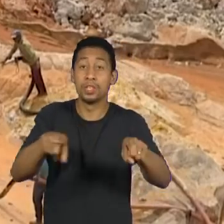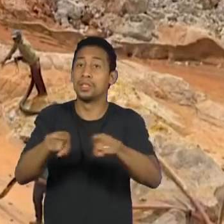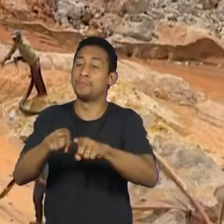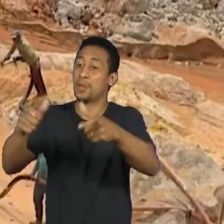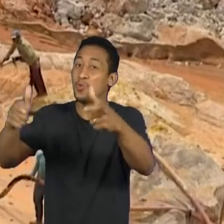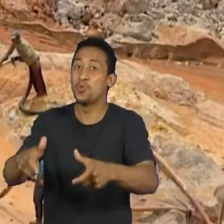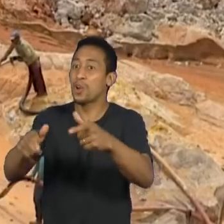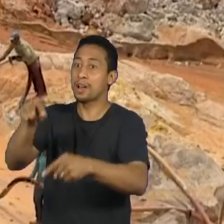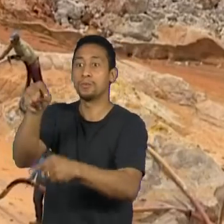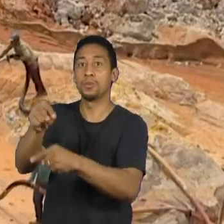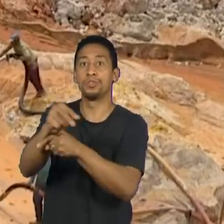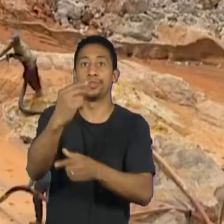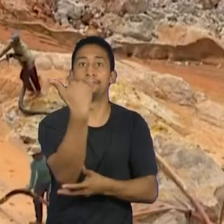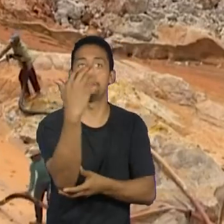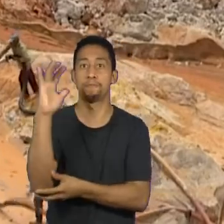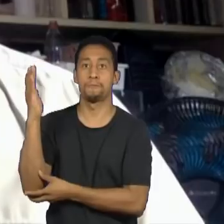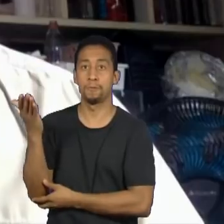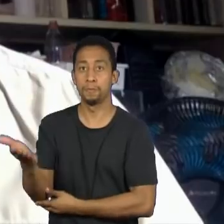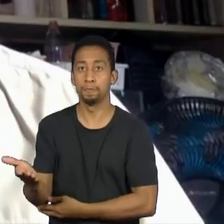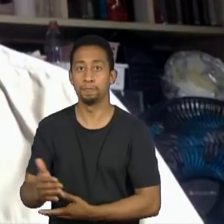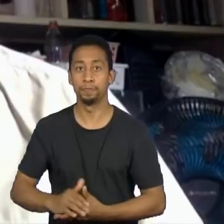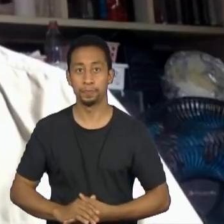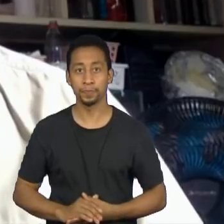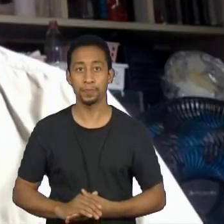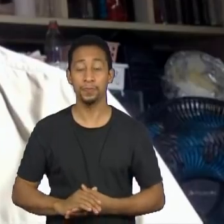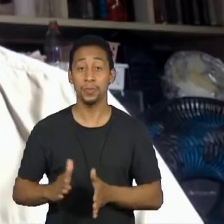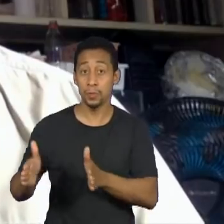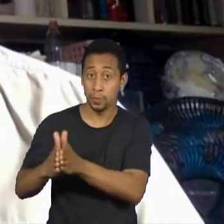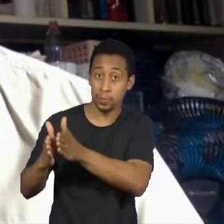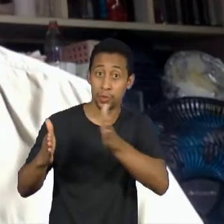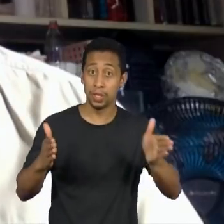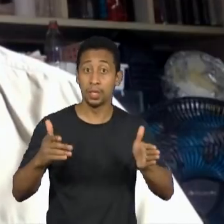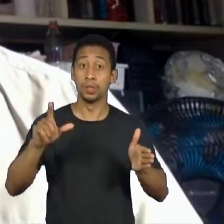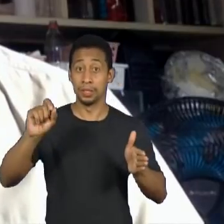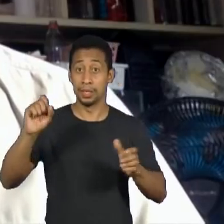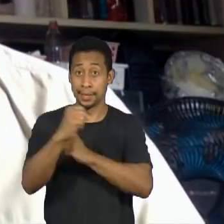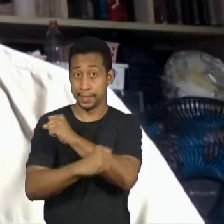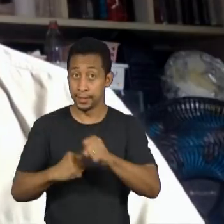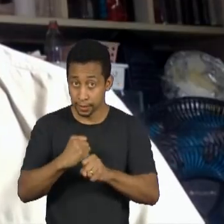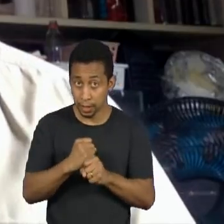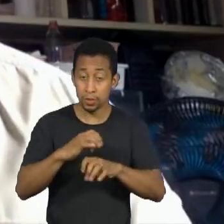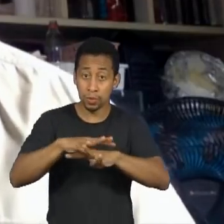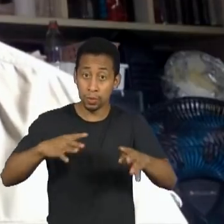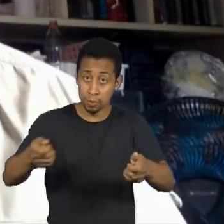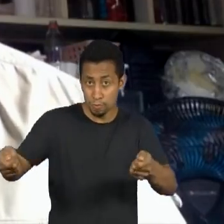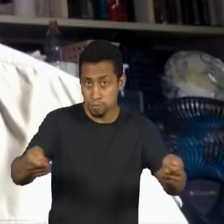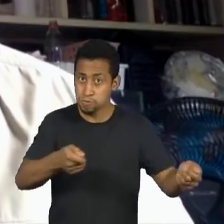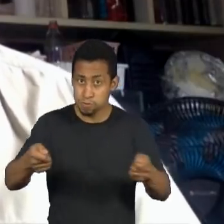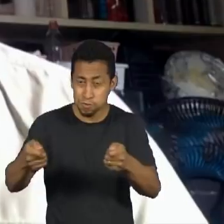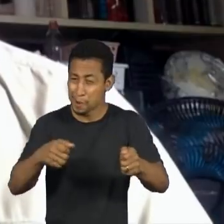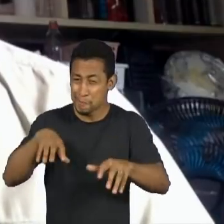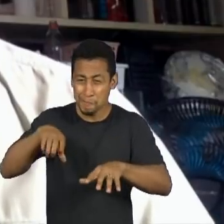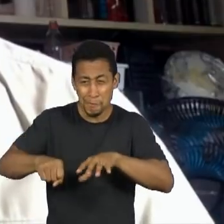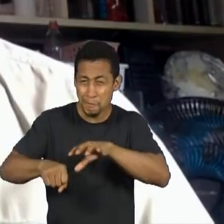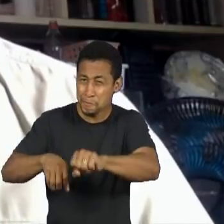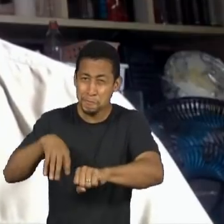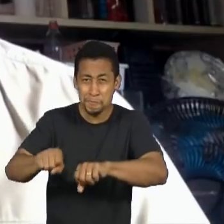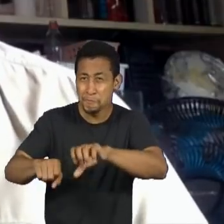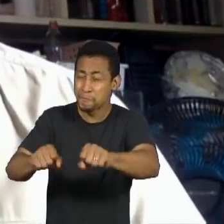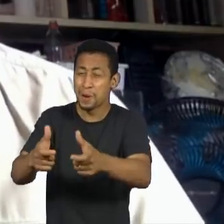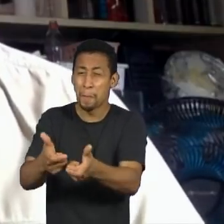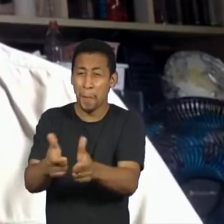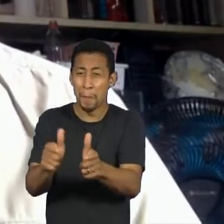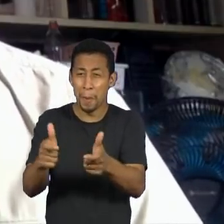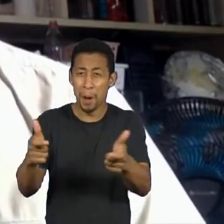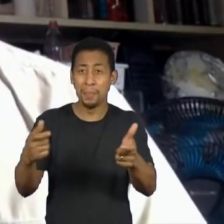de conservação. Nos últimos 10 anos, essa mineração pelo garimpo aumentou